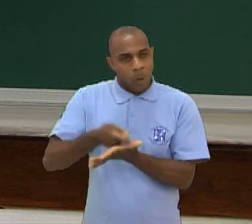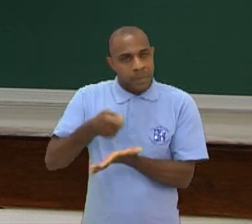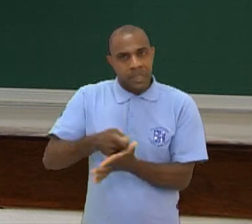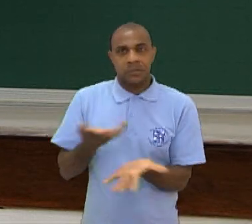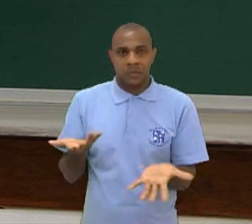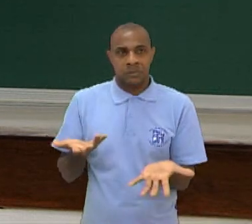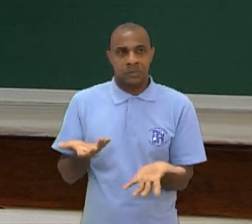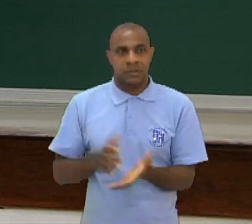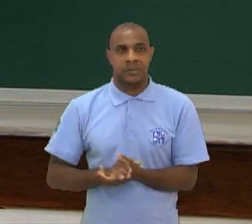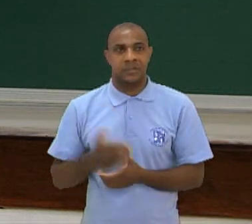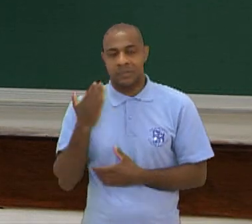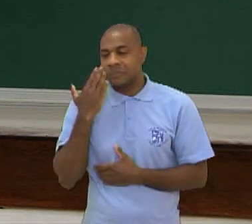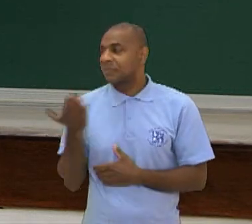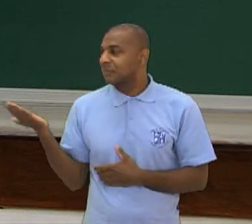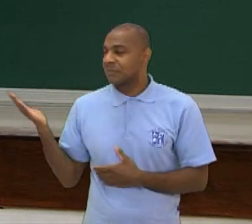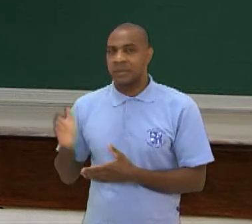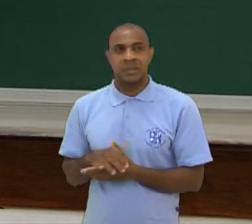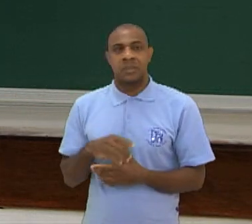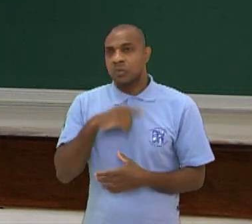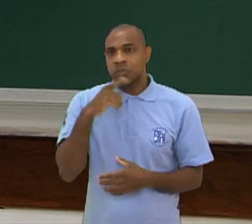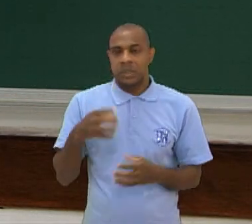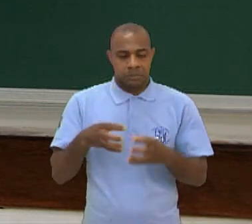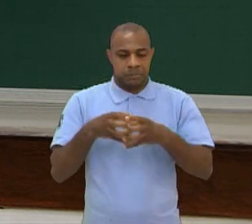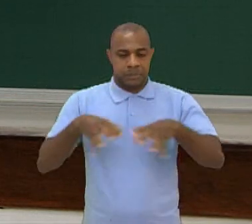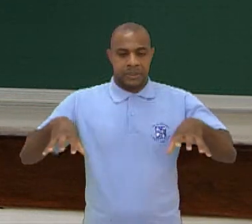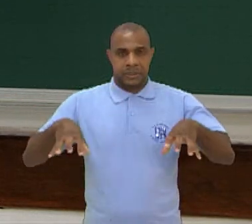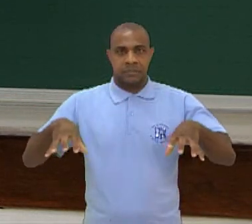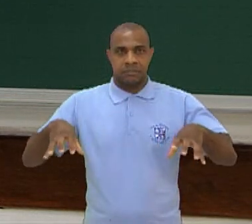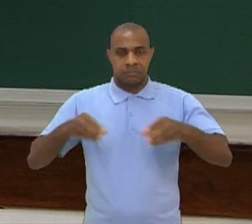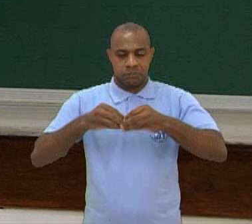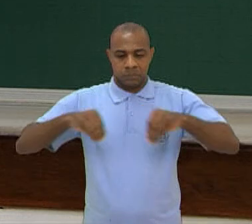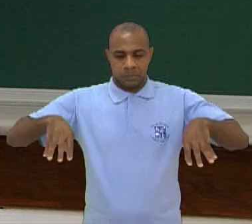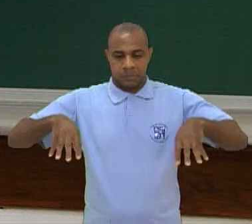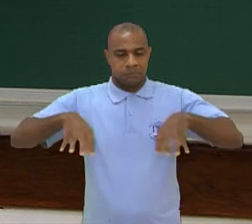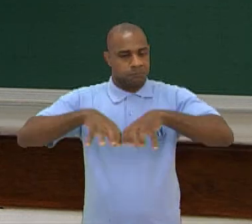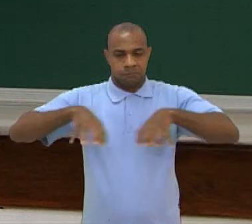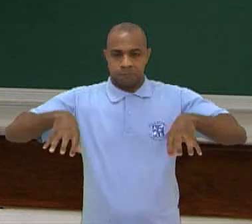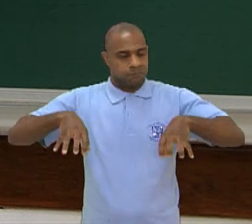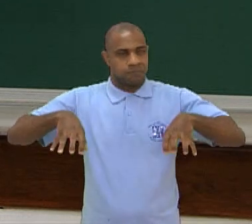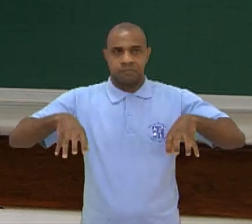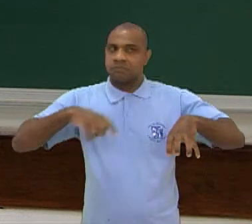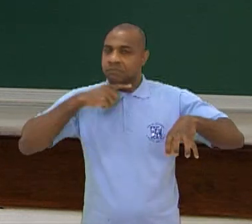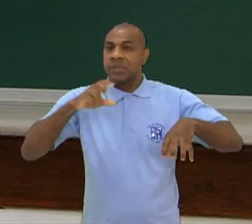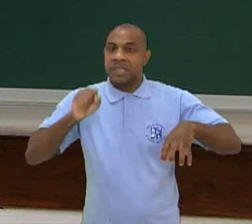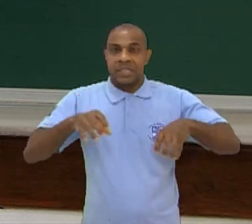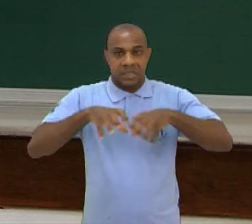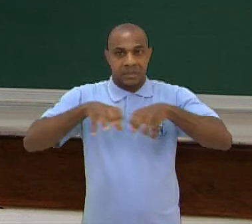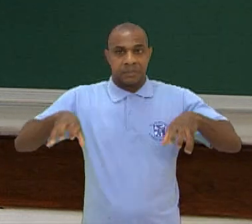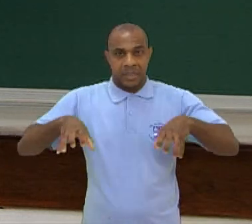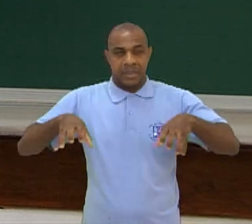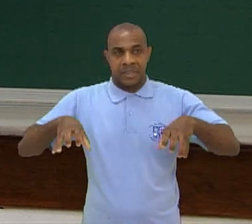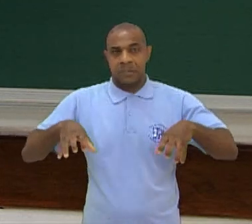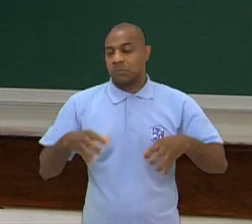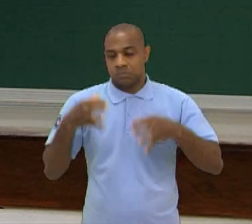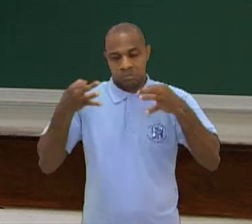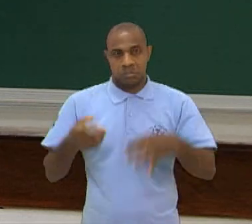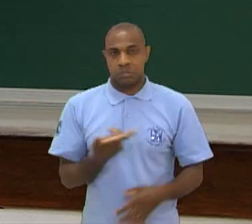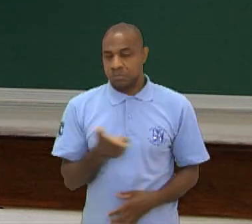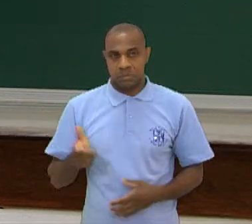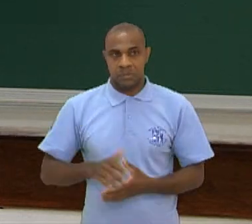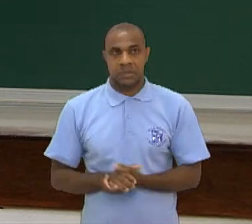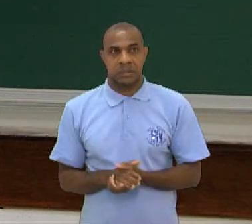duas espécies e é obrigatório? Então, eu não consigo separar o Rhizobium da leguminosa. Né? Se eu separar, não dá certo. Então,